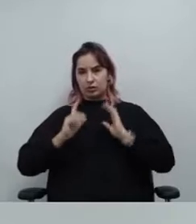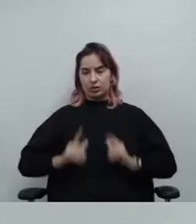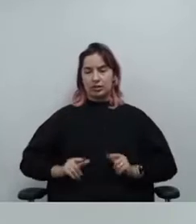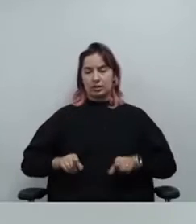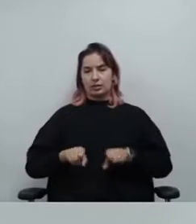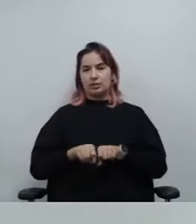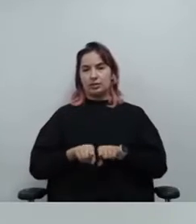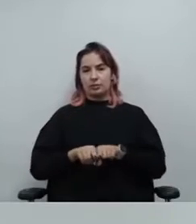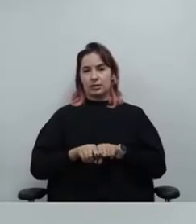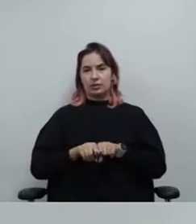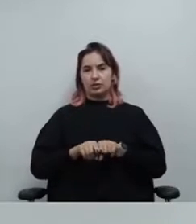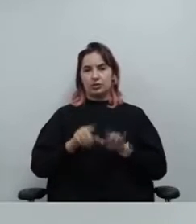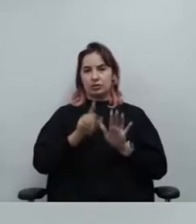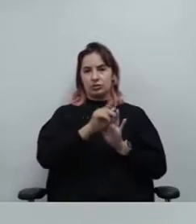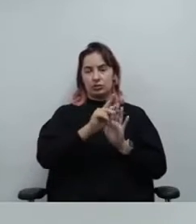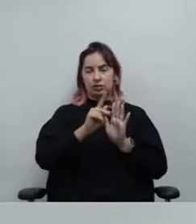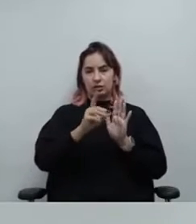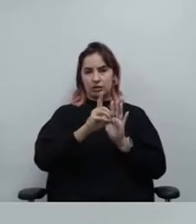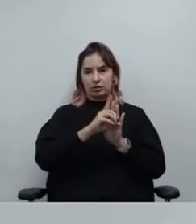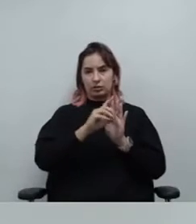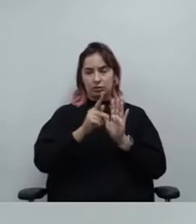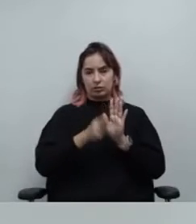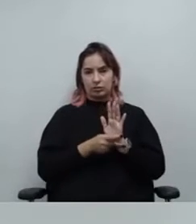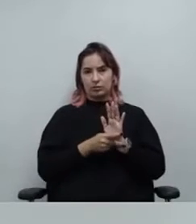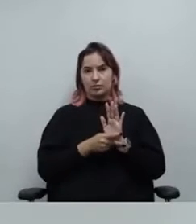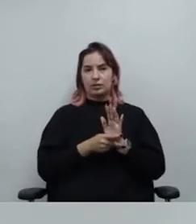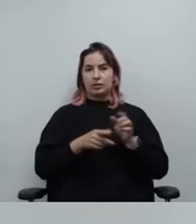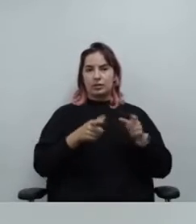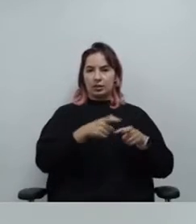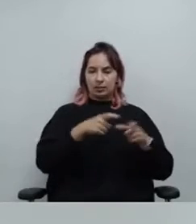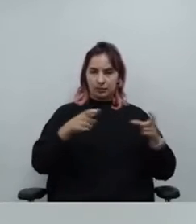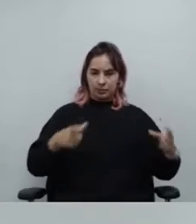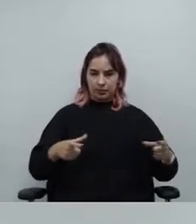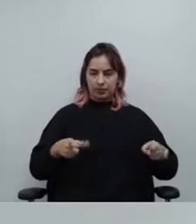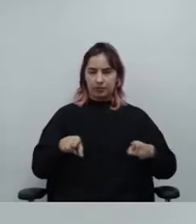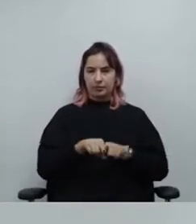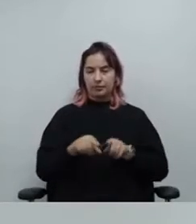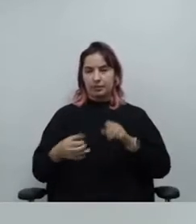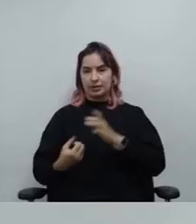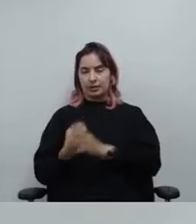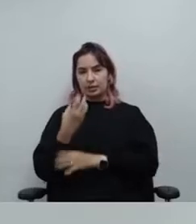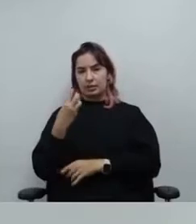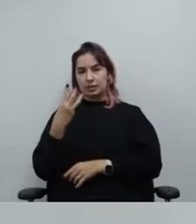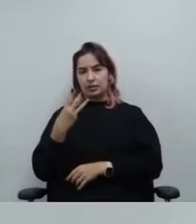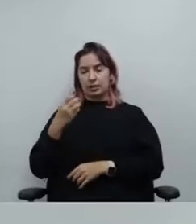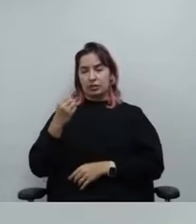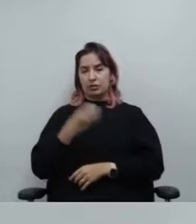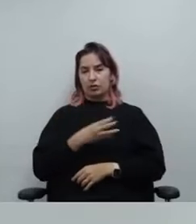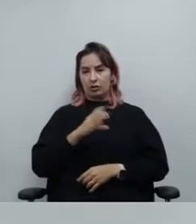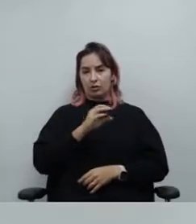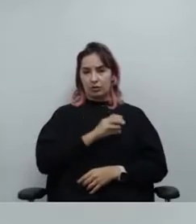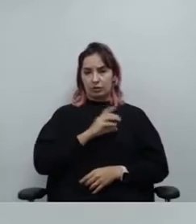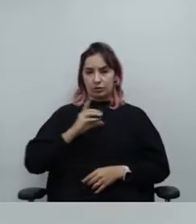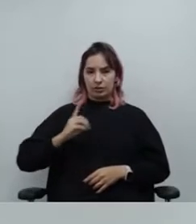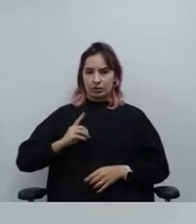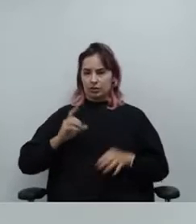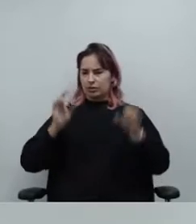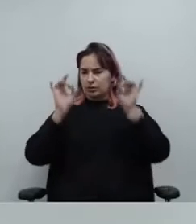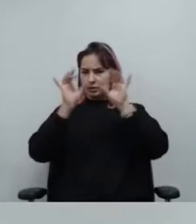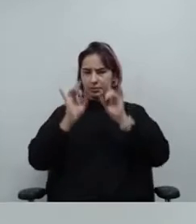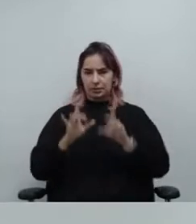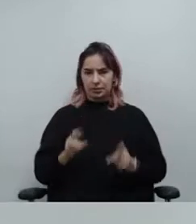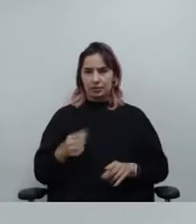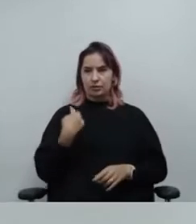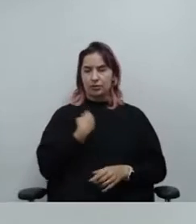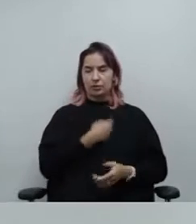que vai estar hoje em debate da ampliação do Núcleo de Cidadania e Direitos Humanos com a criação de 3 novas coordenadorias especializadas e o